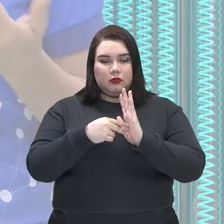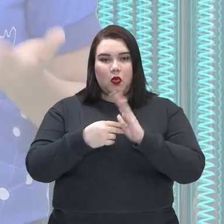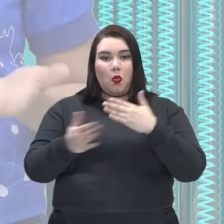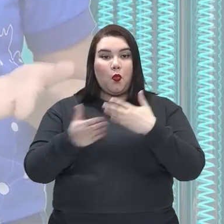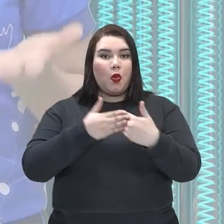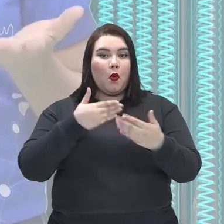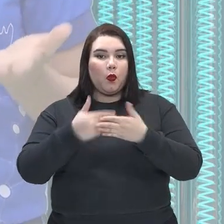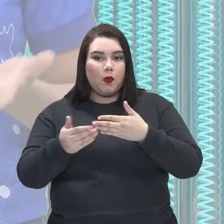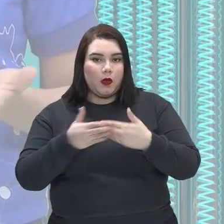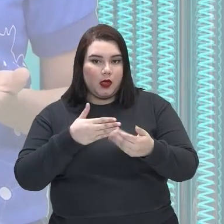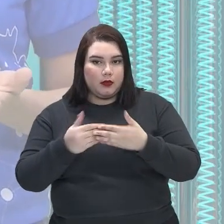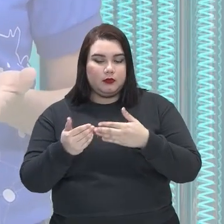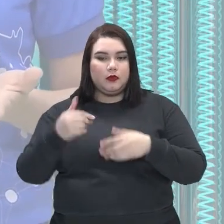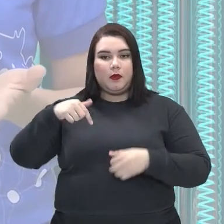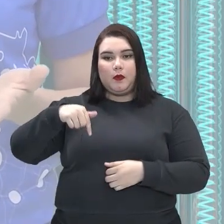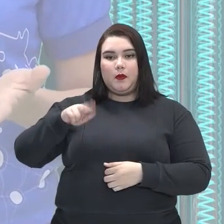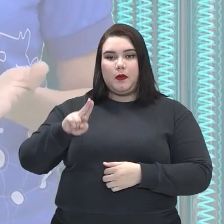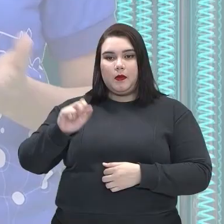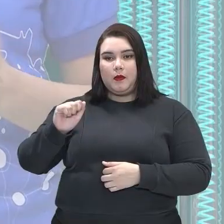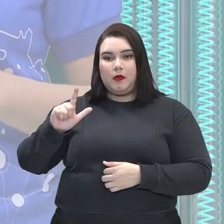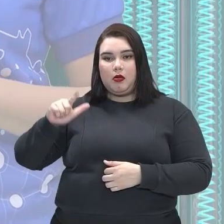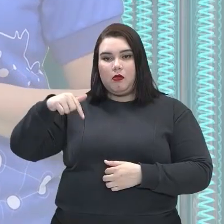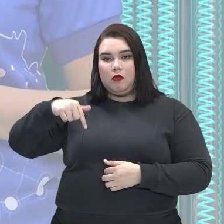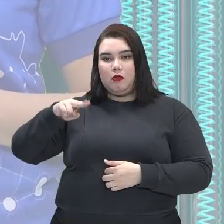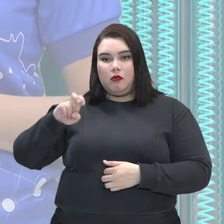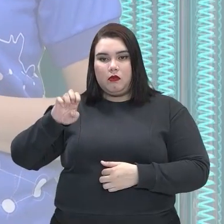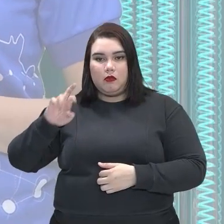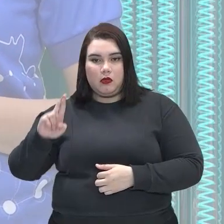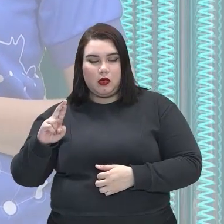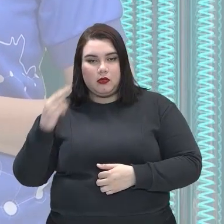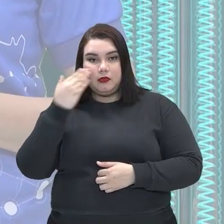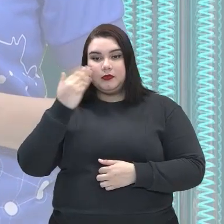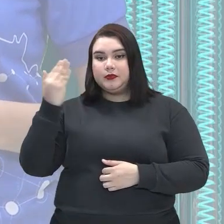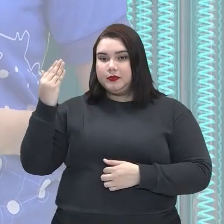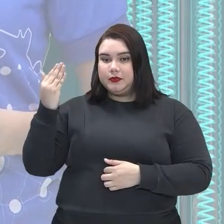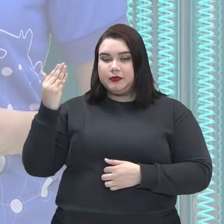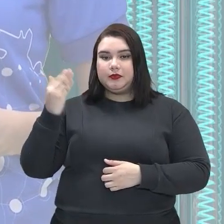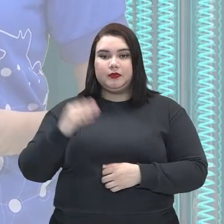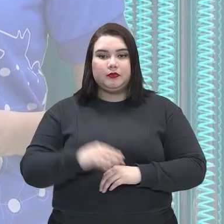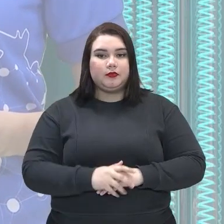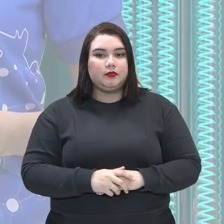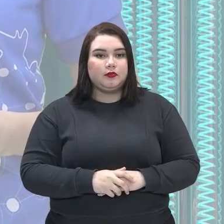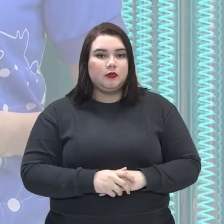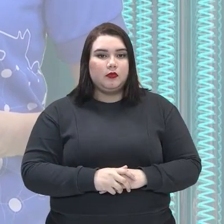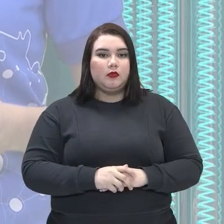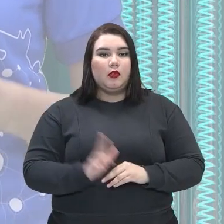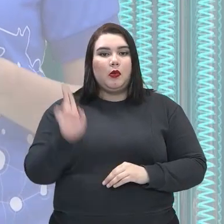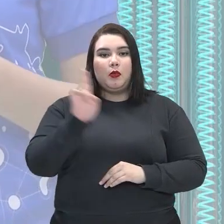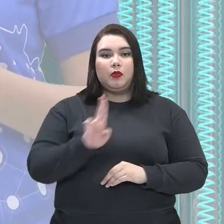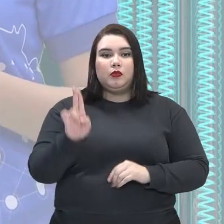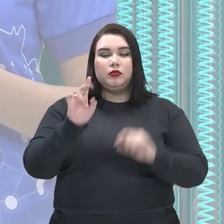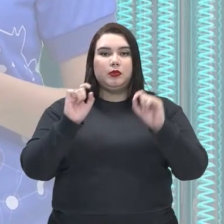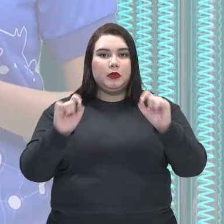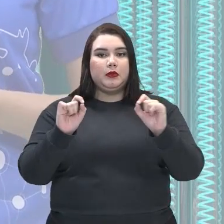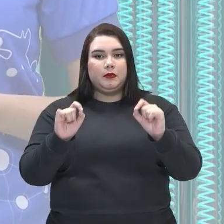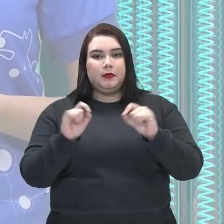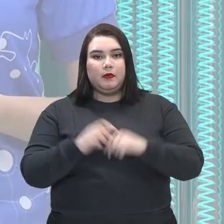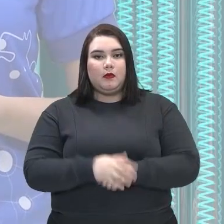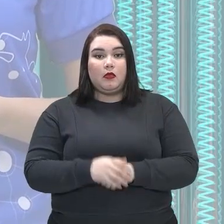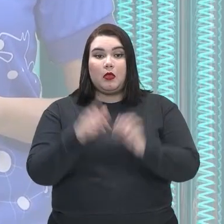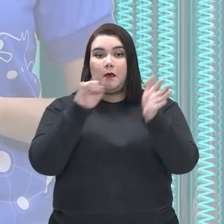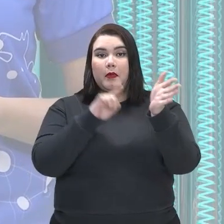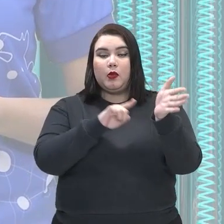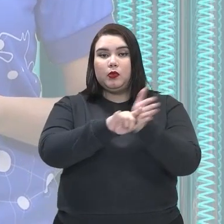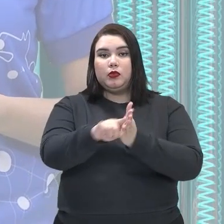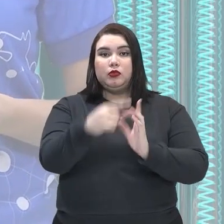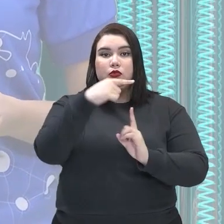ou quaisquer. Então essa é a tradução dele. Então ele é usado em quê? É usado em